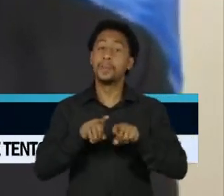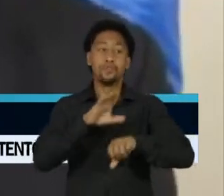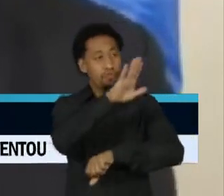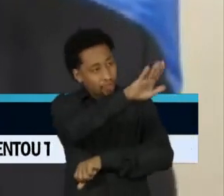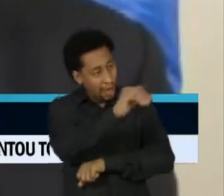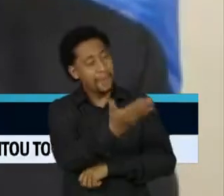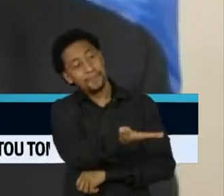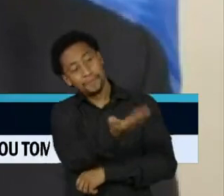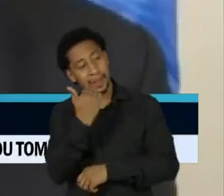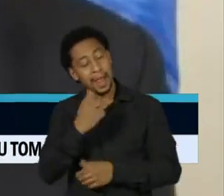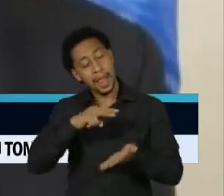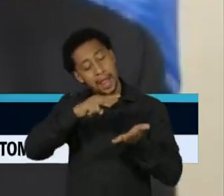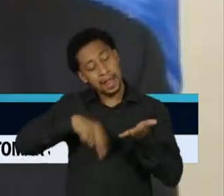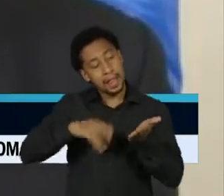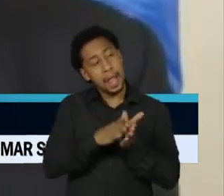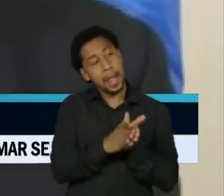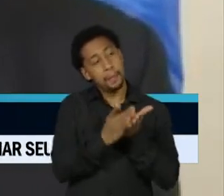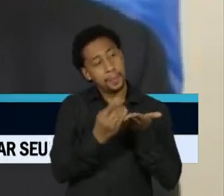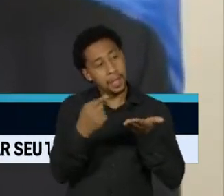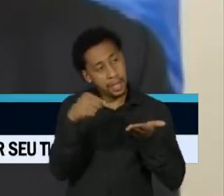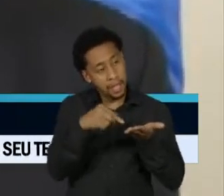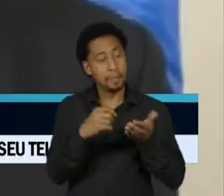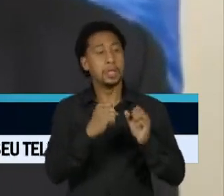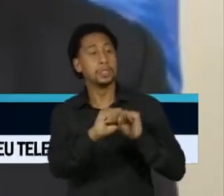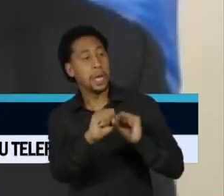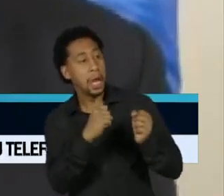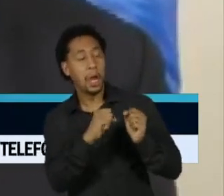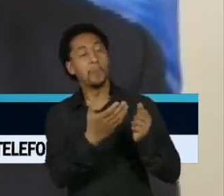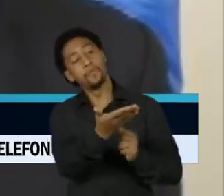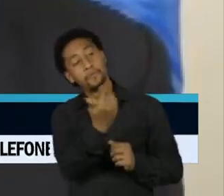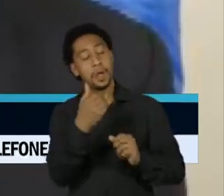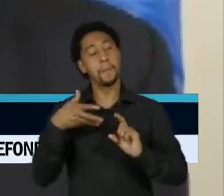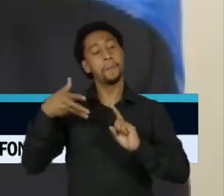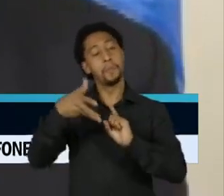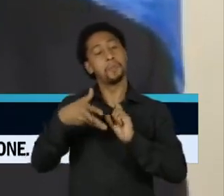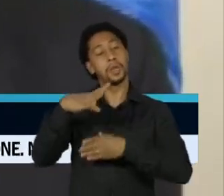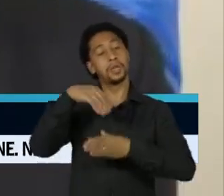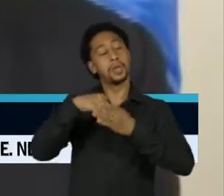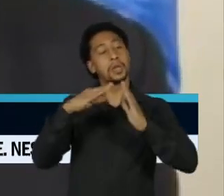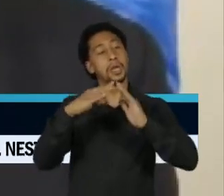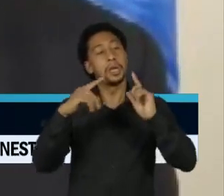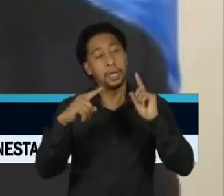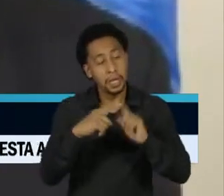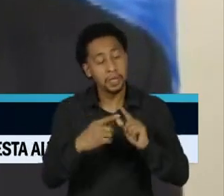da Bíblia, ler um salmo, fazer algum tipo de